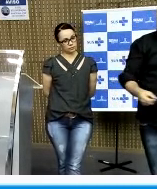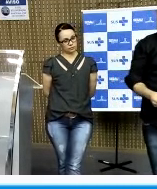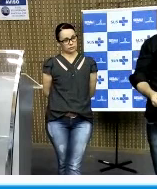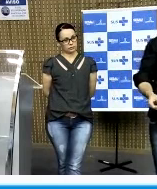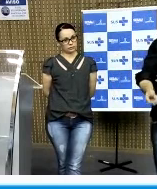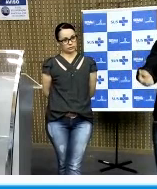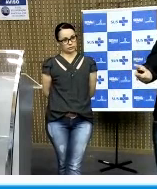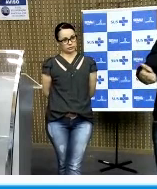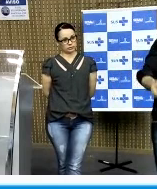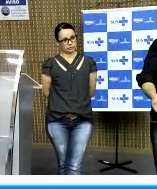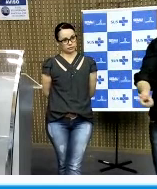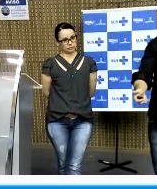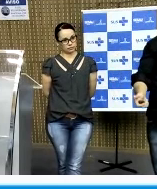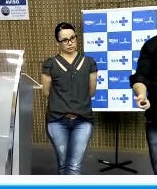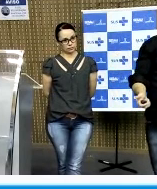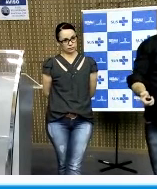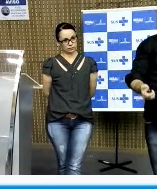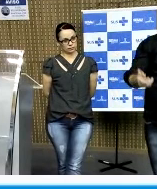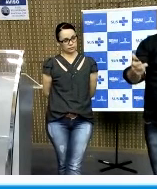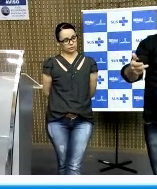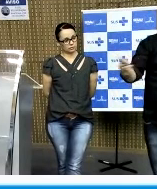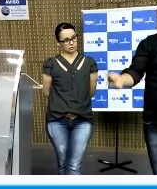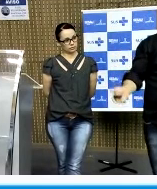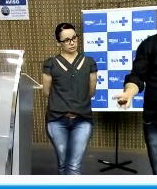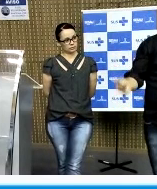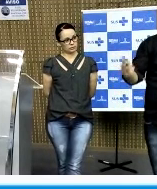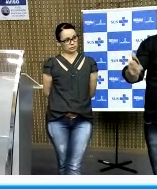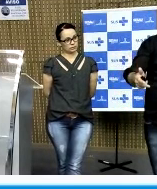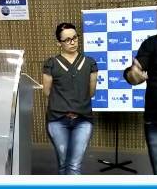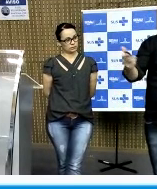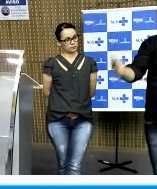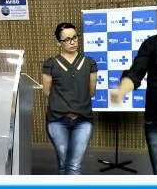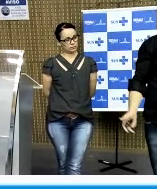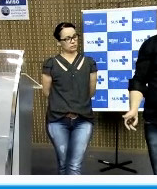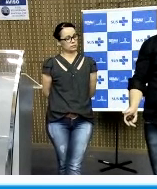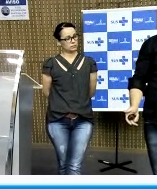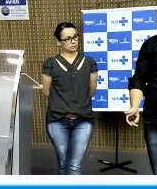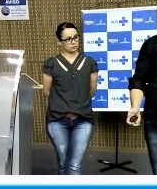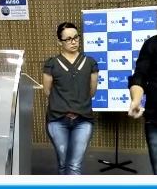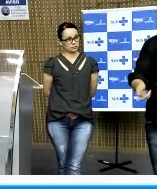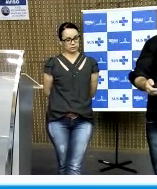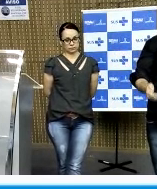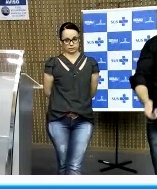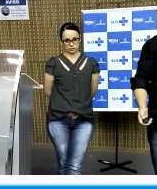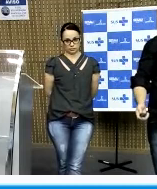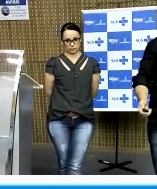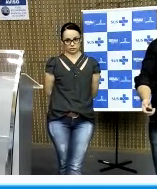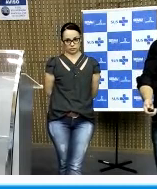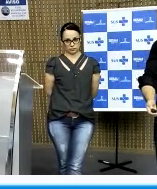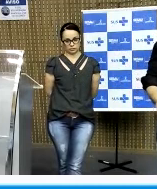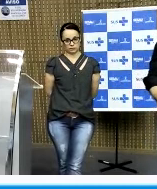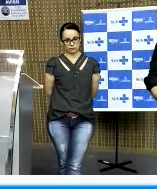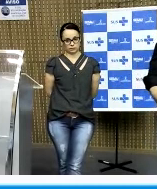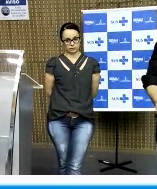e o recém-nato. Nós estamos aí com 1,7%, essa estabilidade de 2020, primeiro semestre de 2021, da nossa população